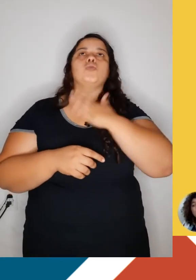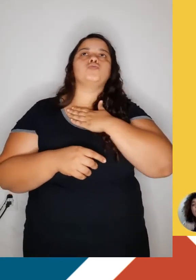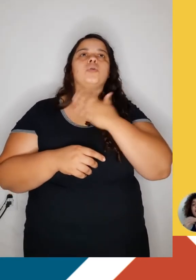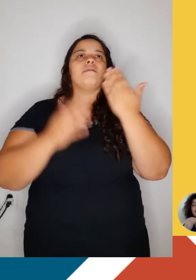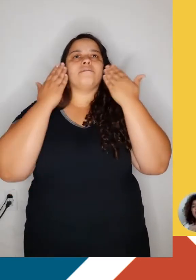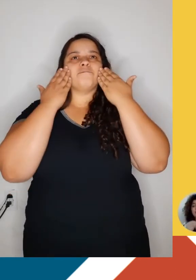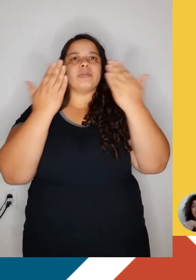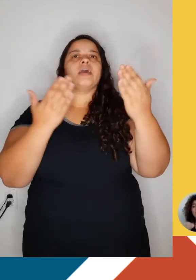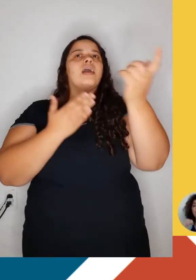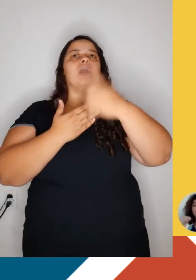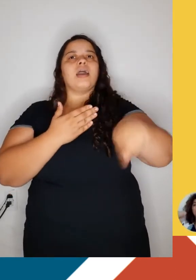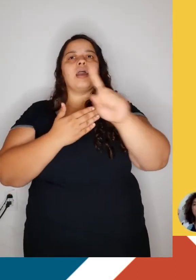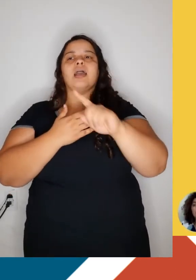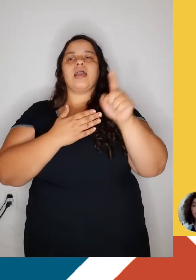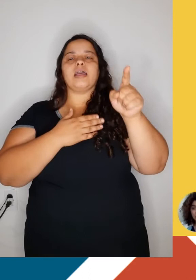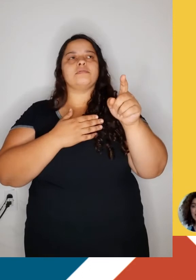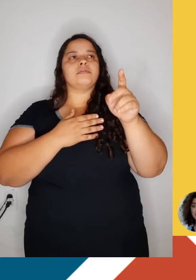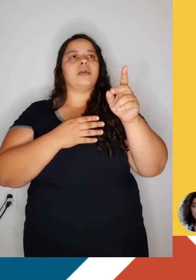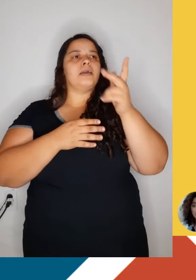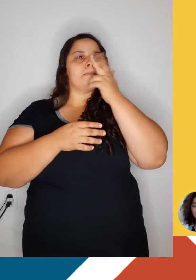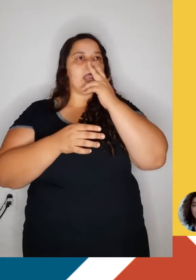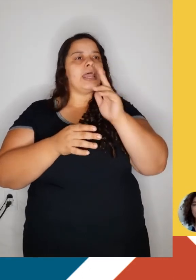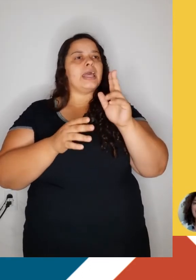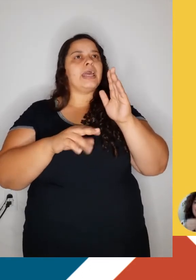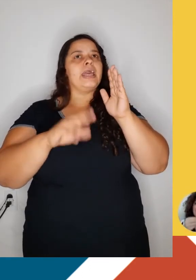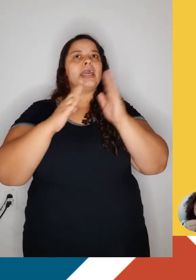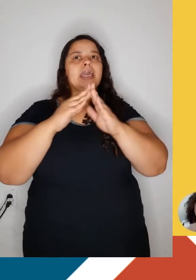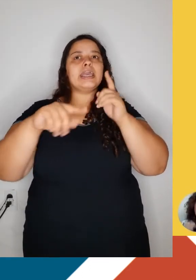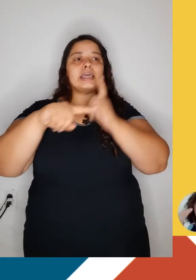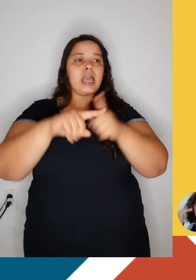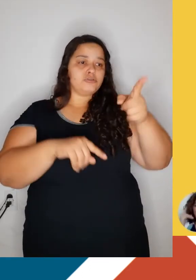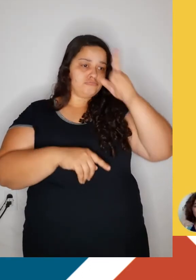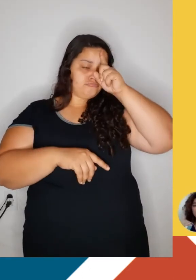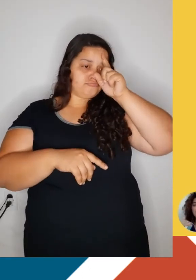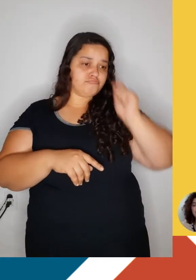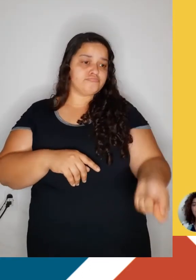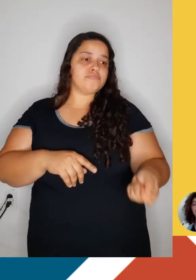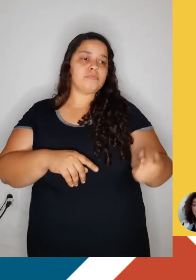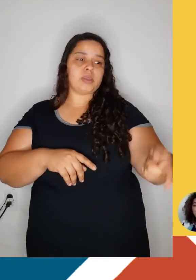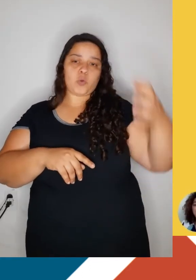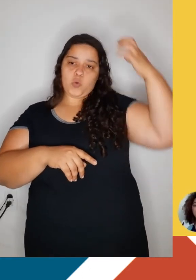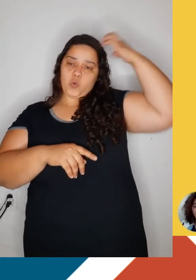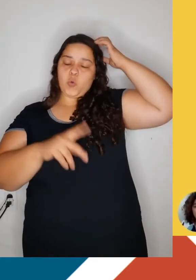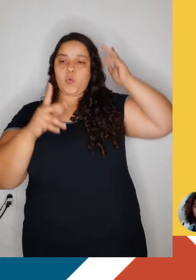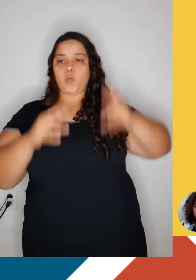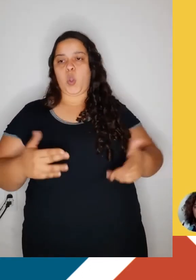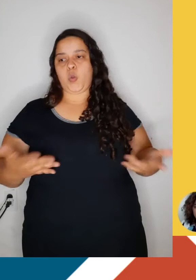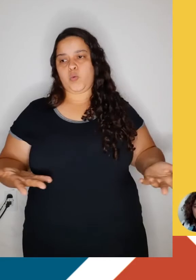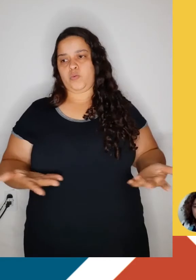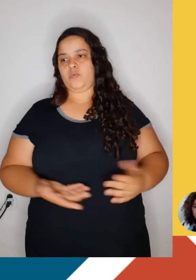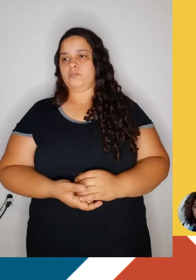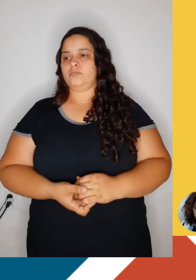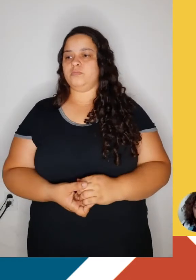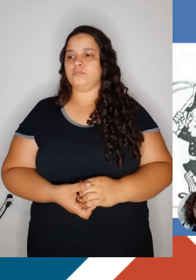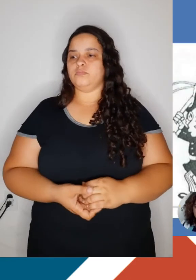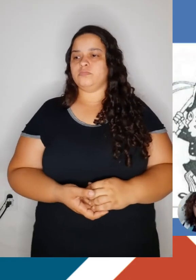ficaram descontentes frente ao regime do padroado, que submetia a igreja à autoridade do imperador.